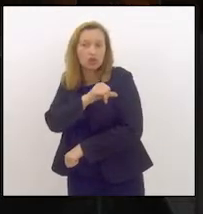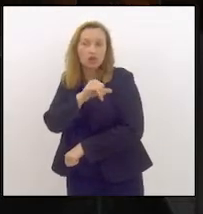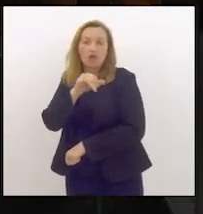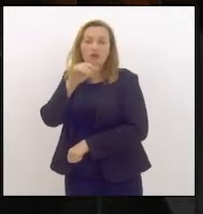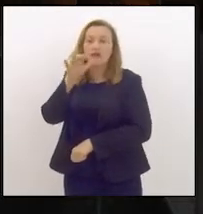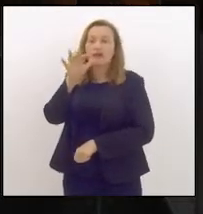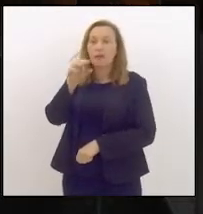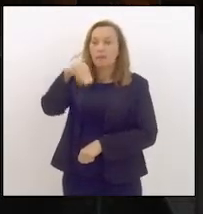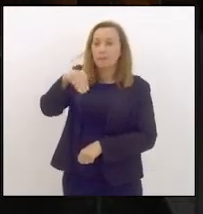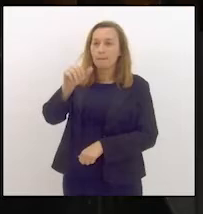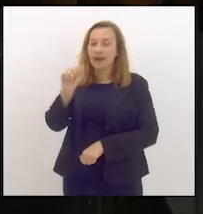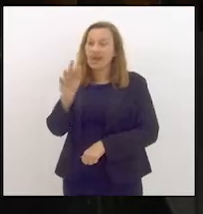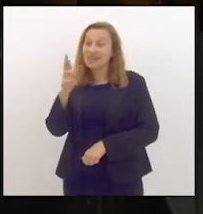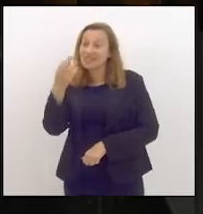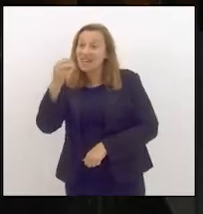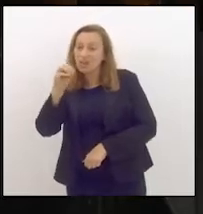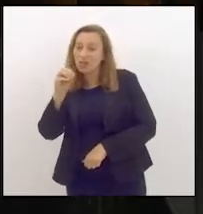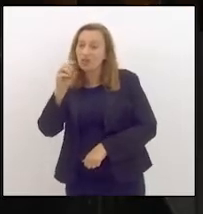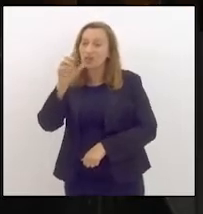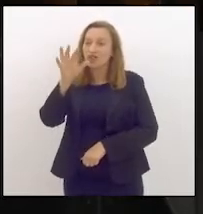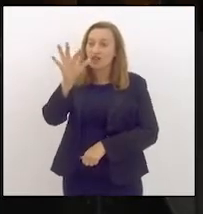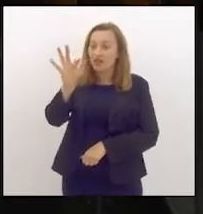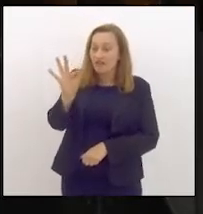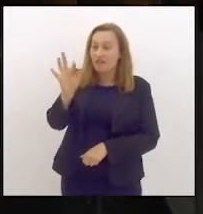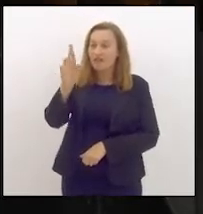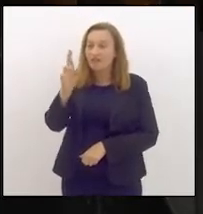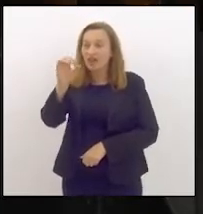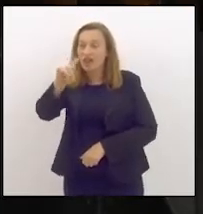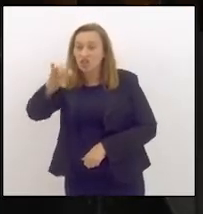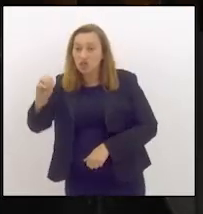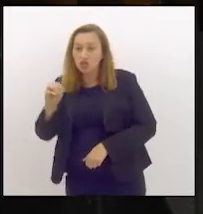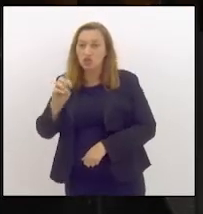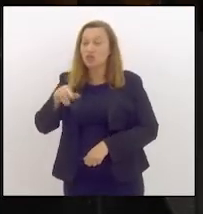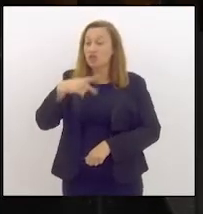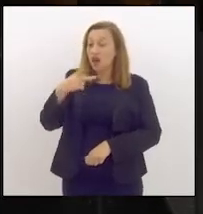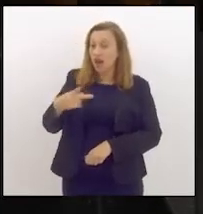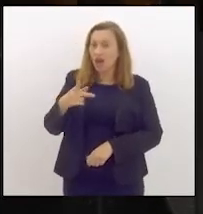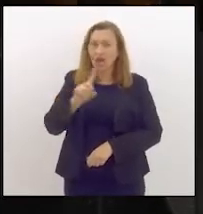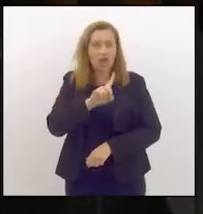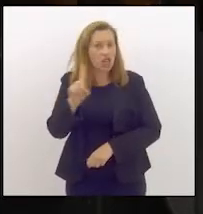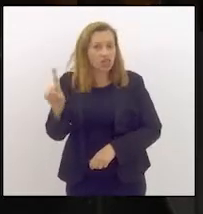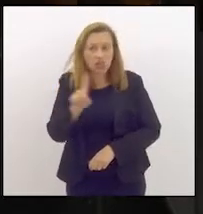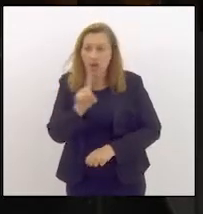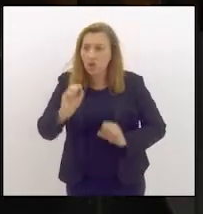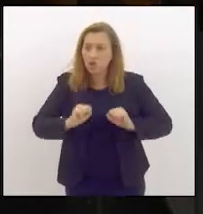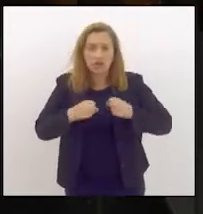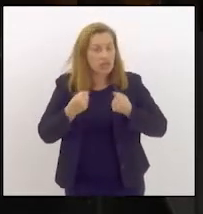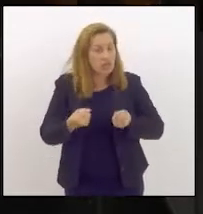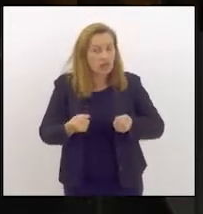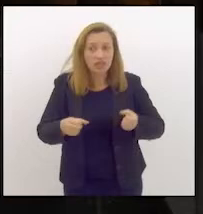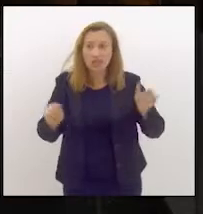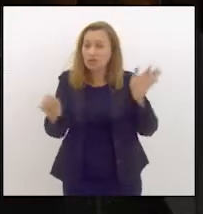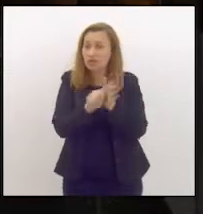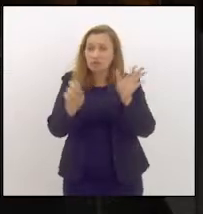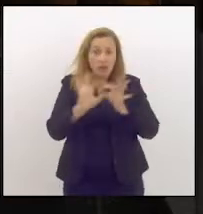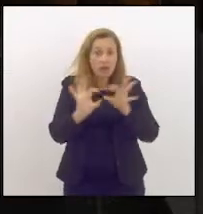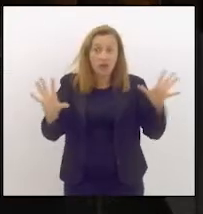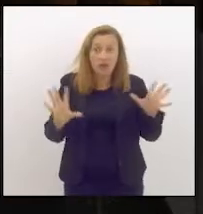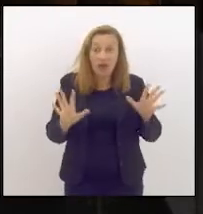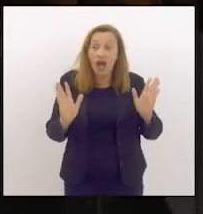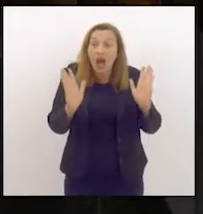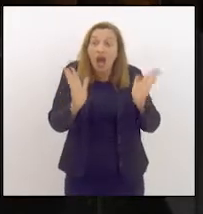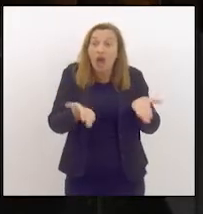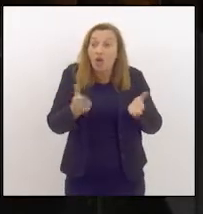freixo dizendo pai bem que ele agora não é mais defensor da liberação das drogas agora